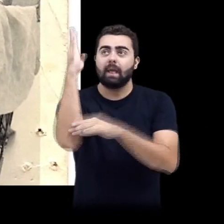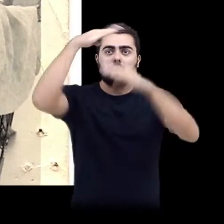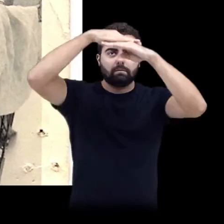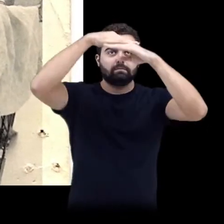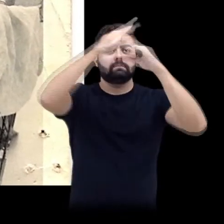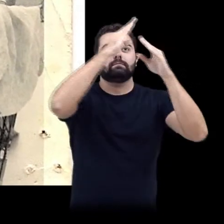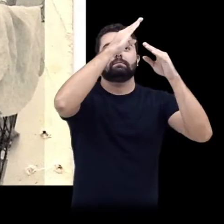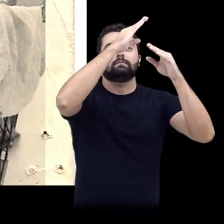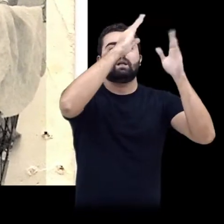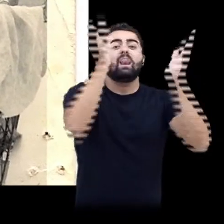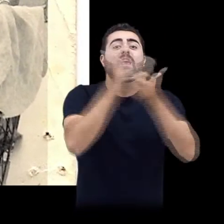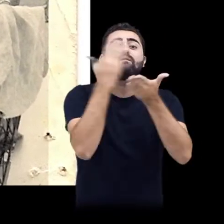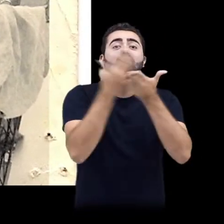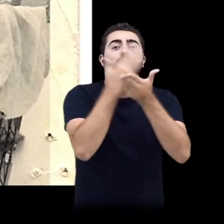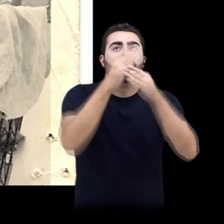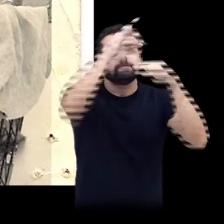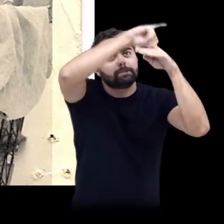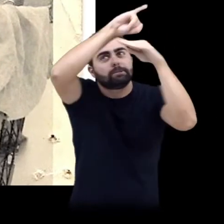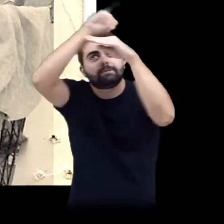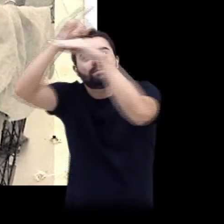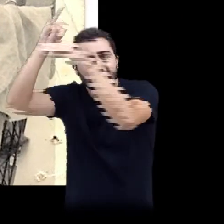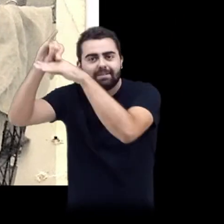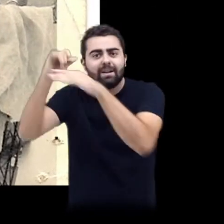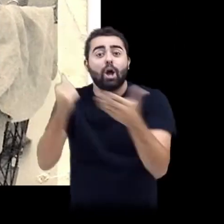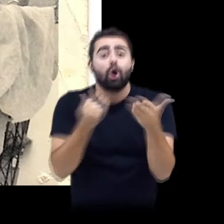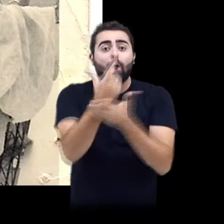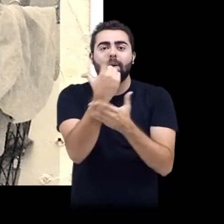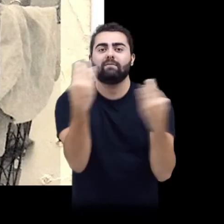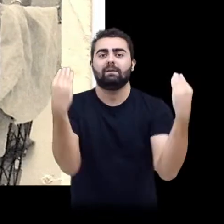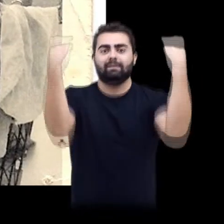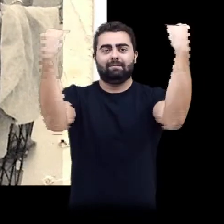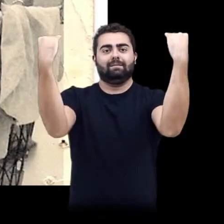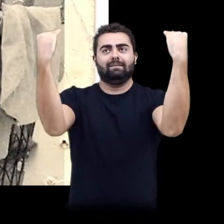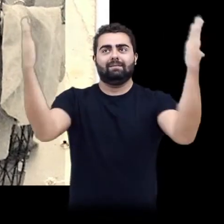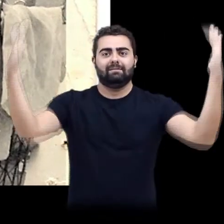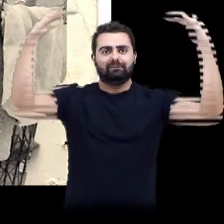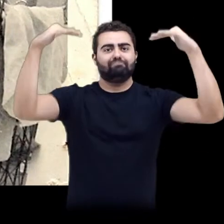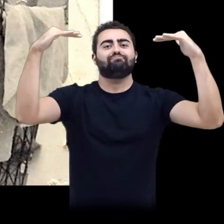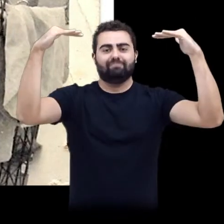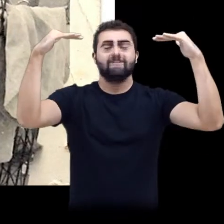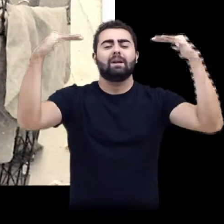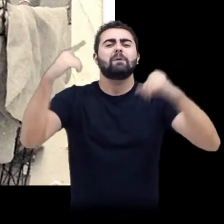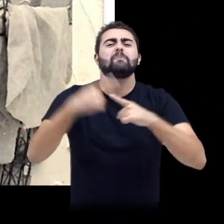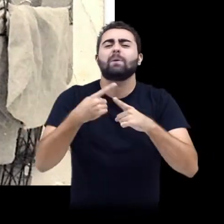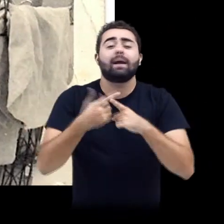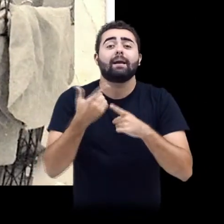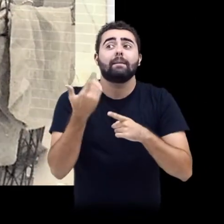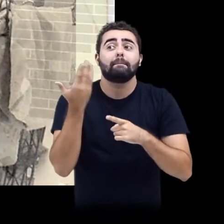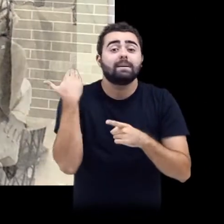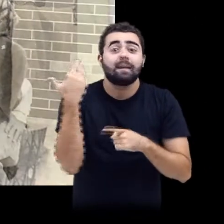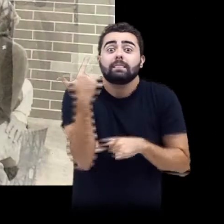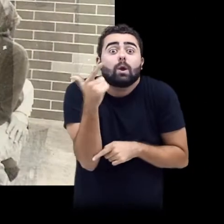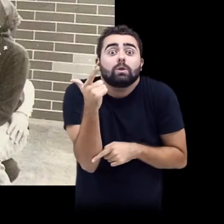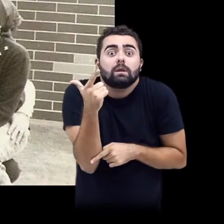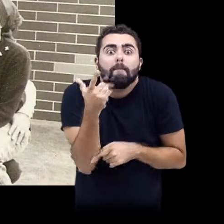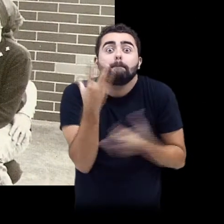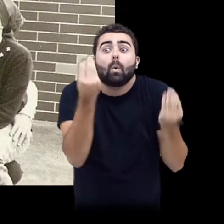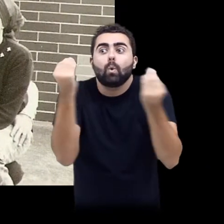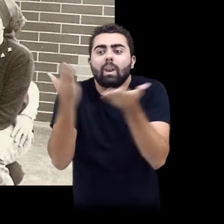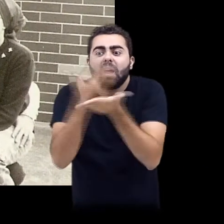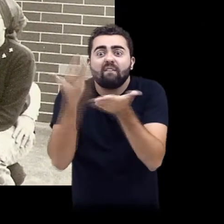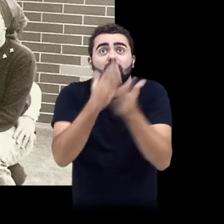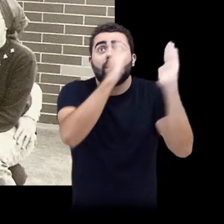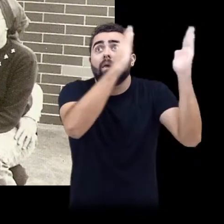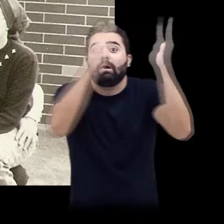aí comprava as mãos francesas e colocava os livros para colocar, porque não tinham estantes para tantos livros. A